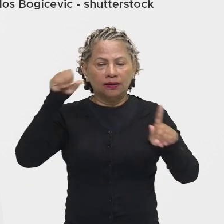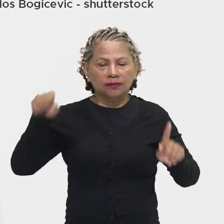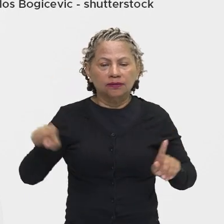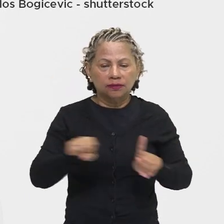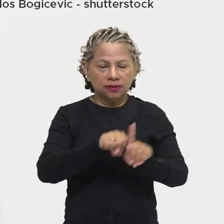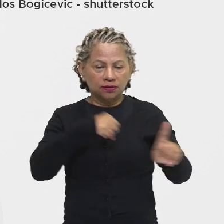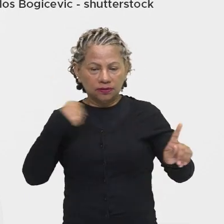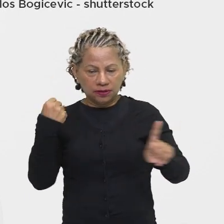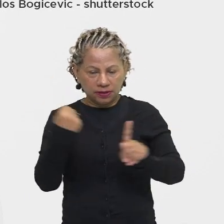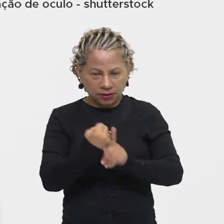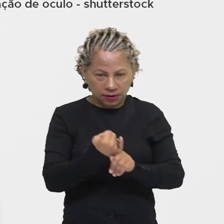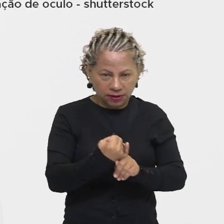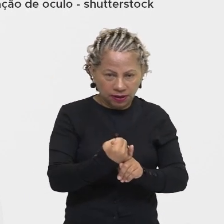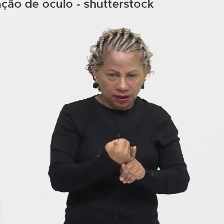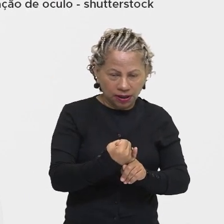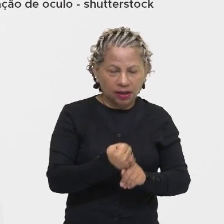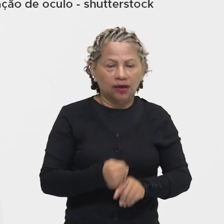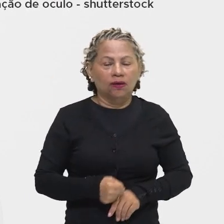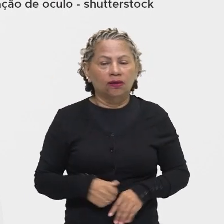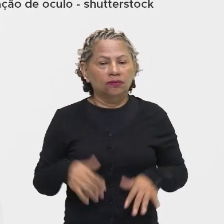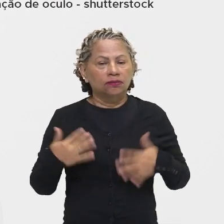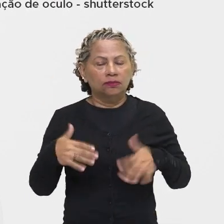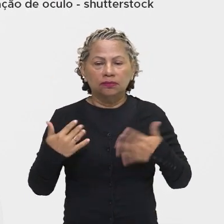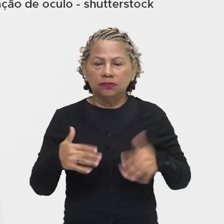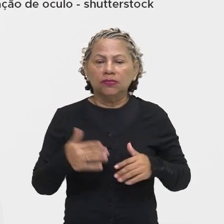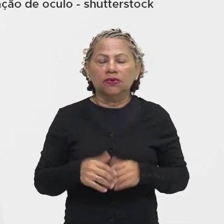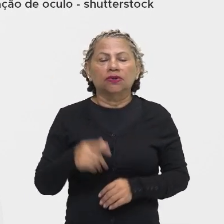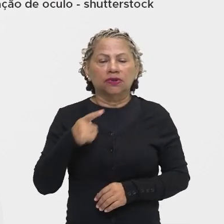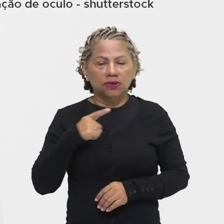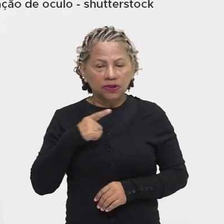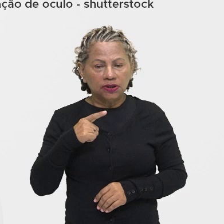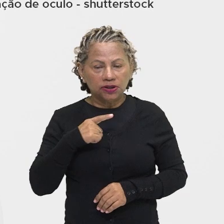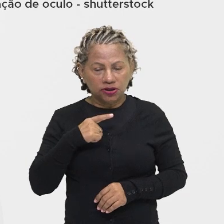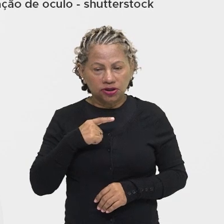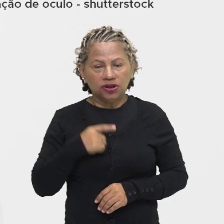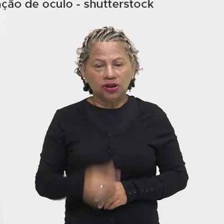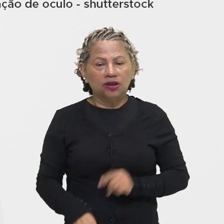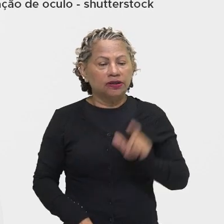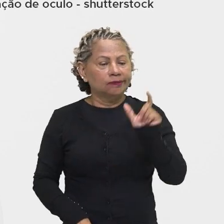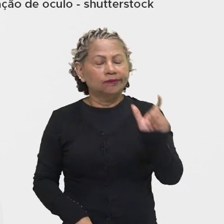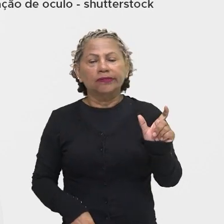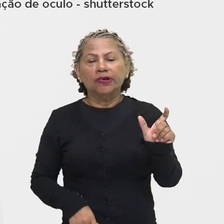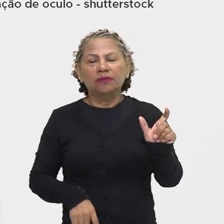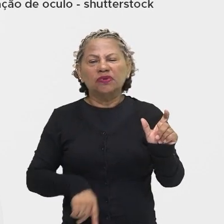cyberativismo, quanto maior o burburinho em torno de um assunto,